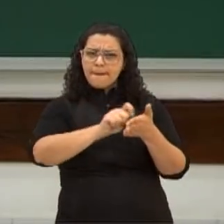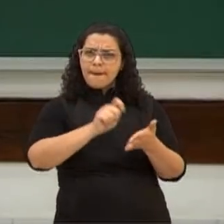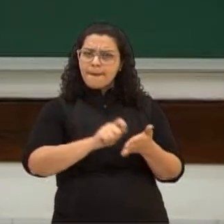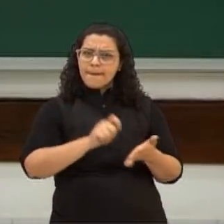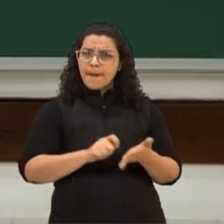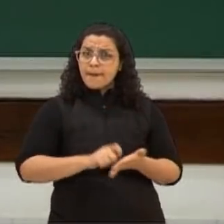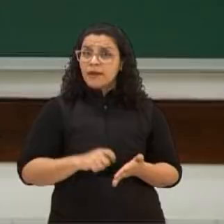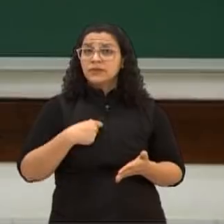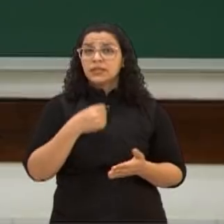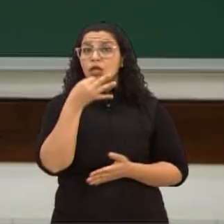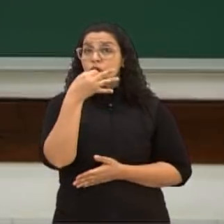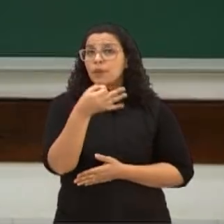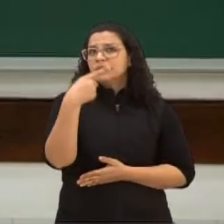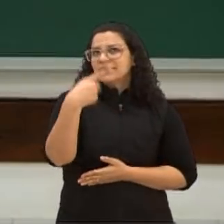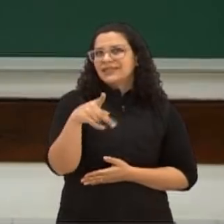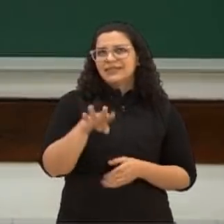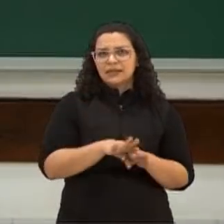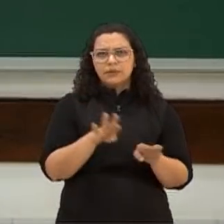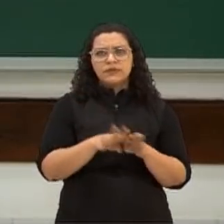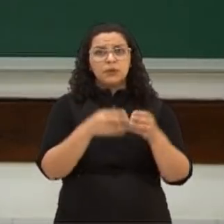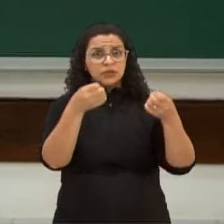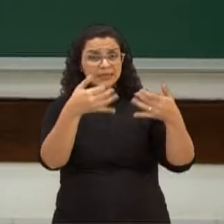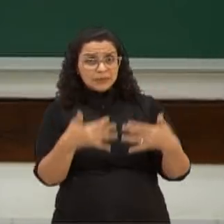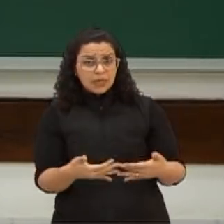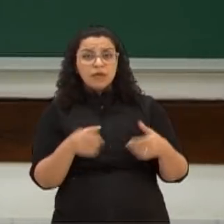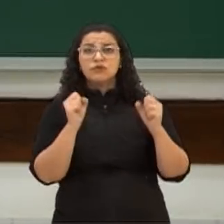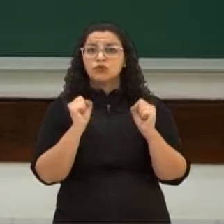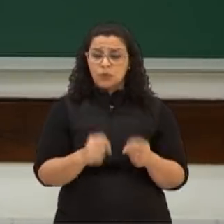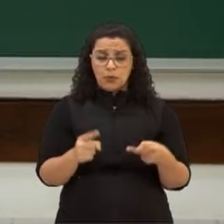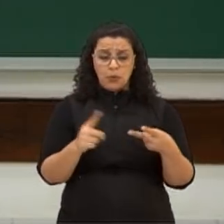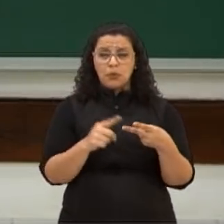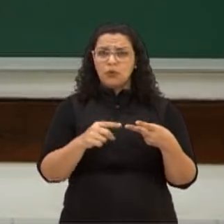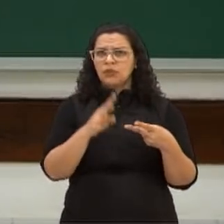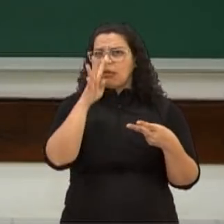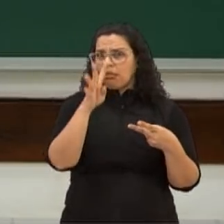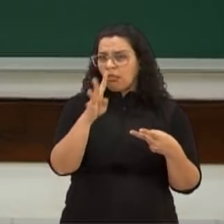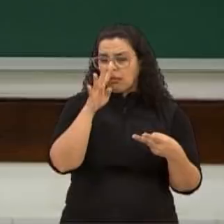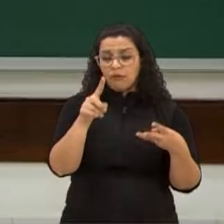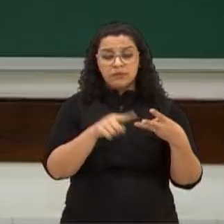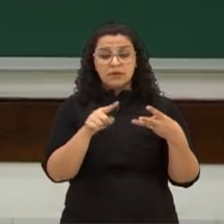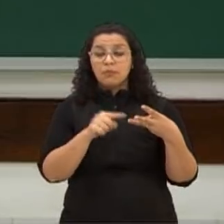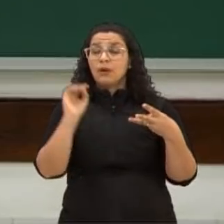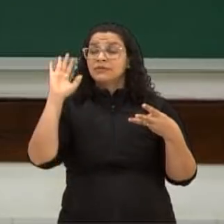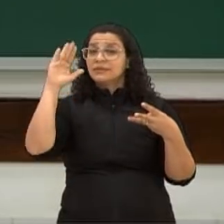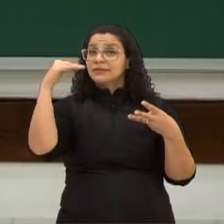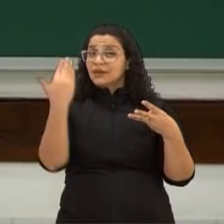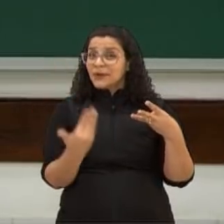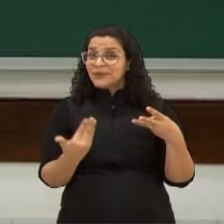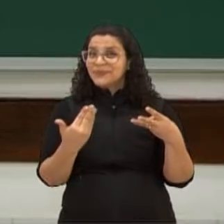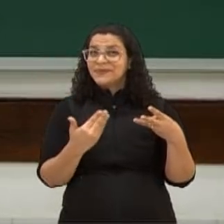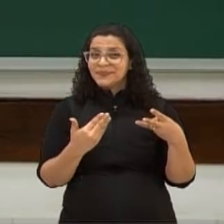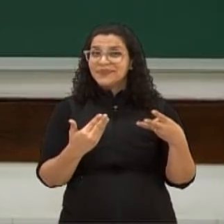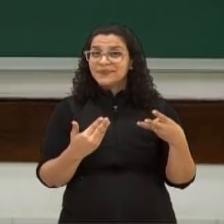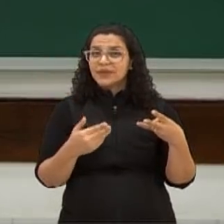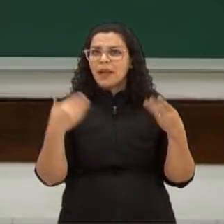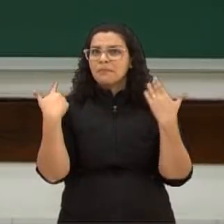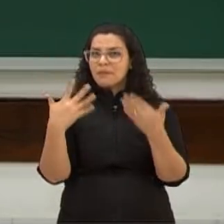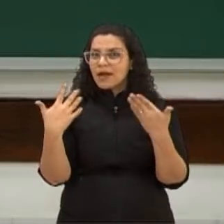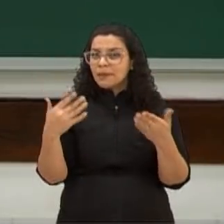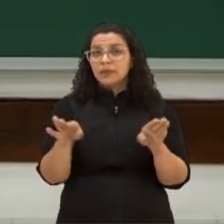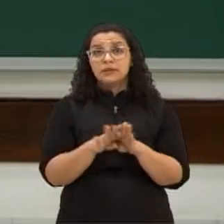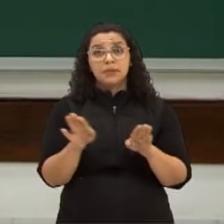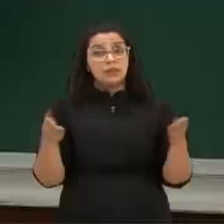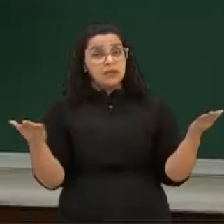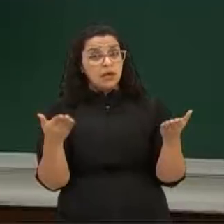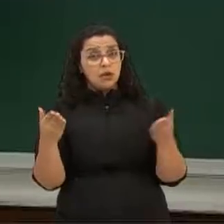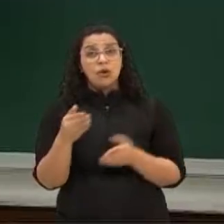a carta do leitor, você pode comentar, você pode criticar ou você pode elogiar. Nesse